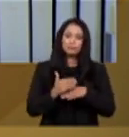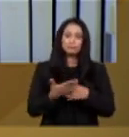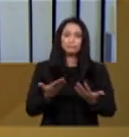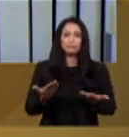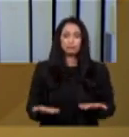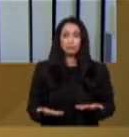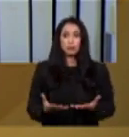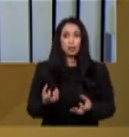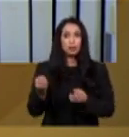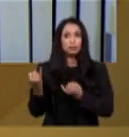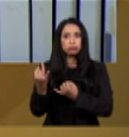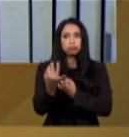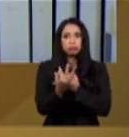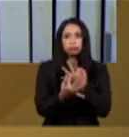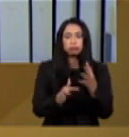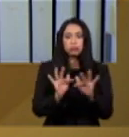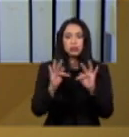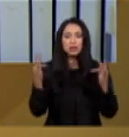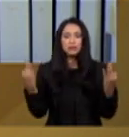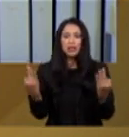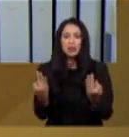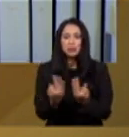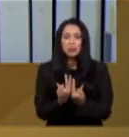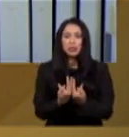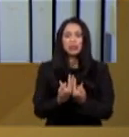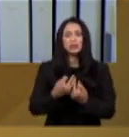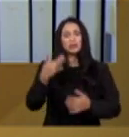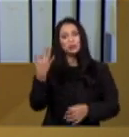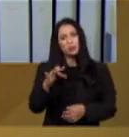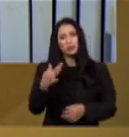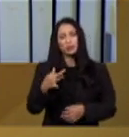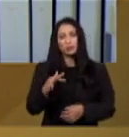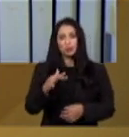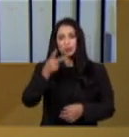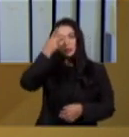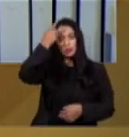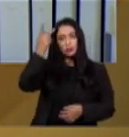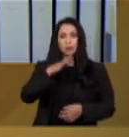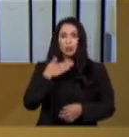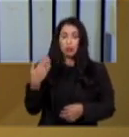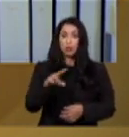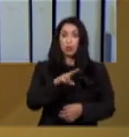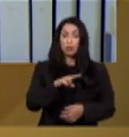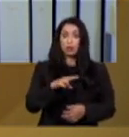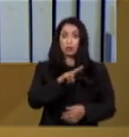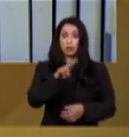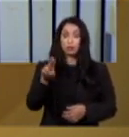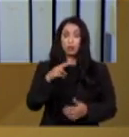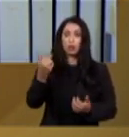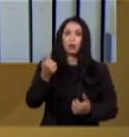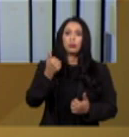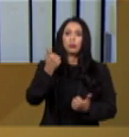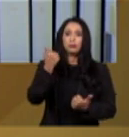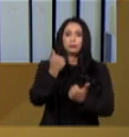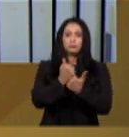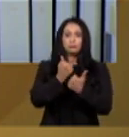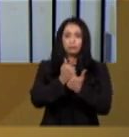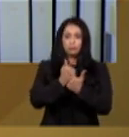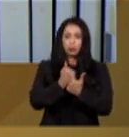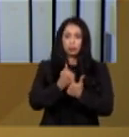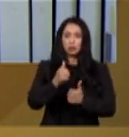São inúmeras famílias que amargam a dor da perda de um ente querido. Em nome do Supremo Tribunal Federal e de todo o Poder